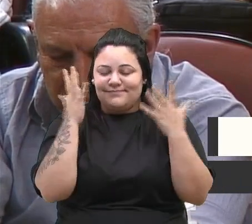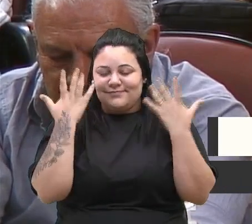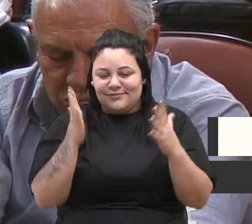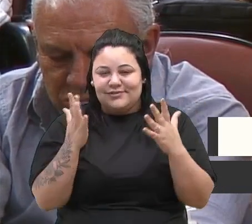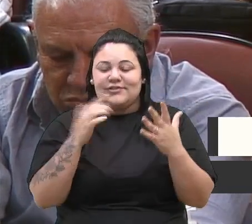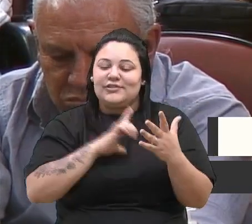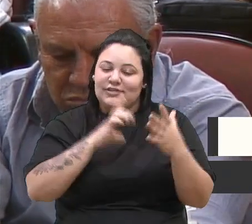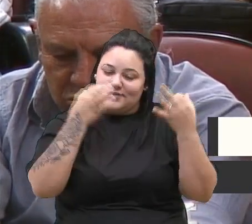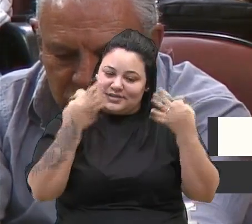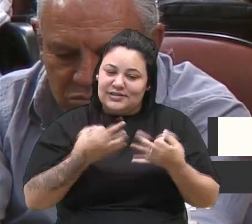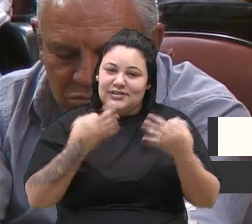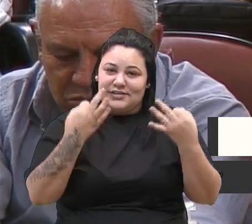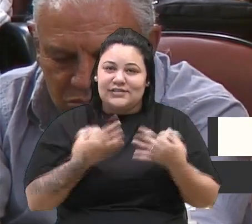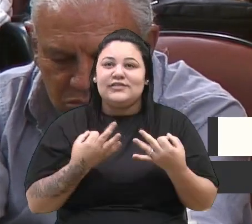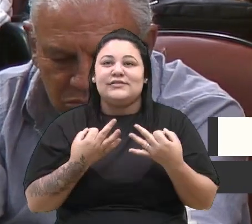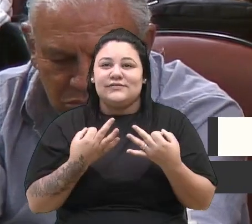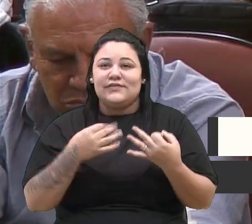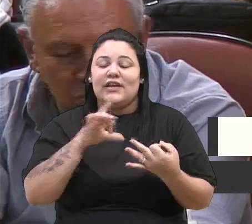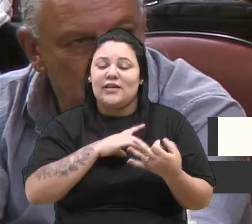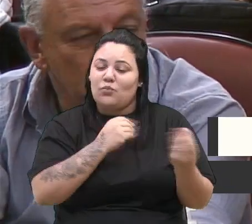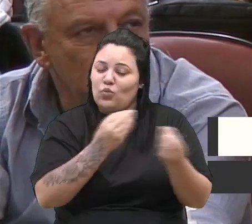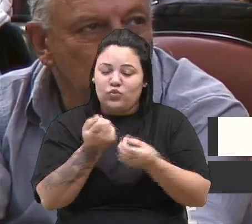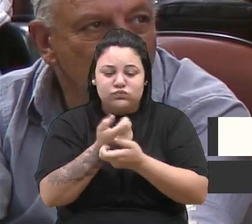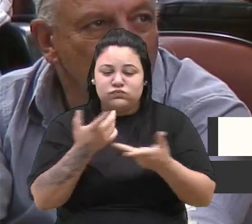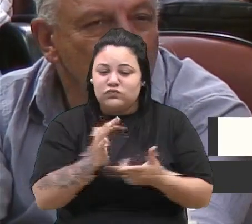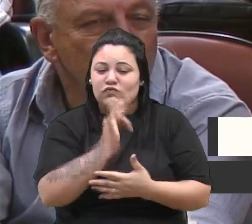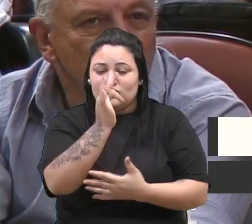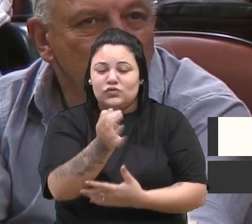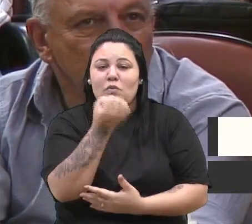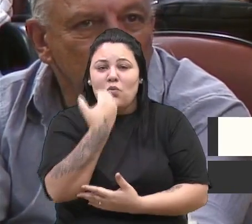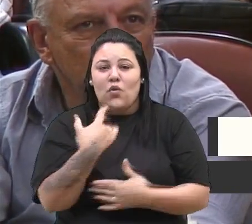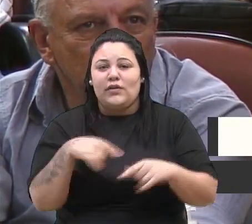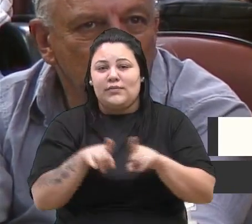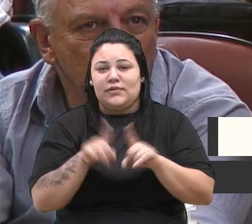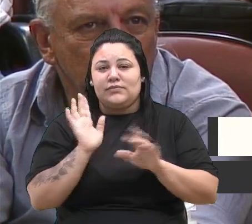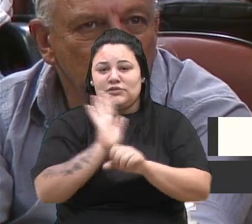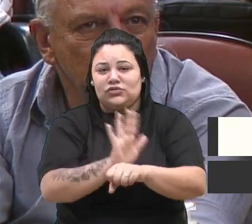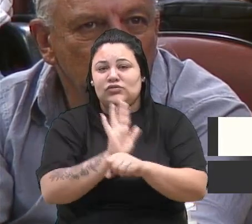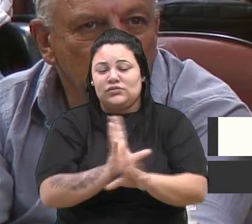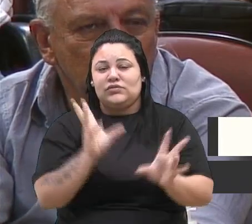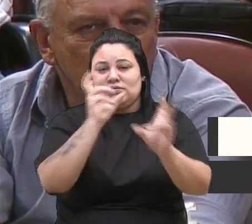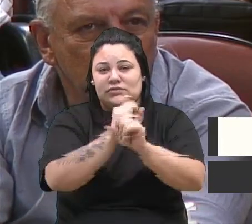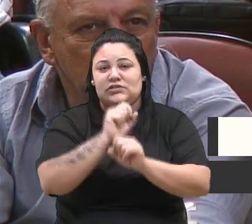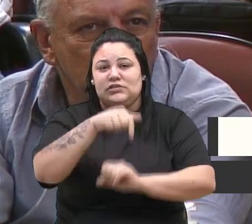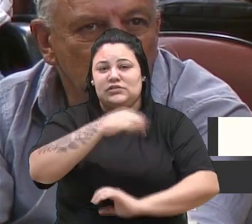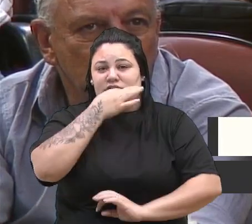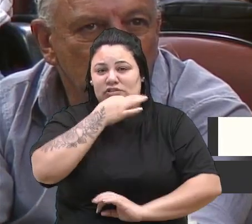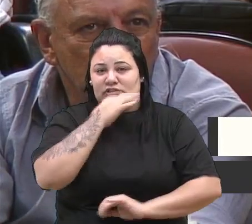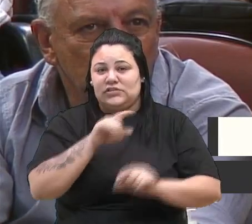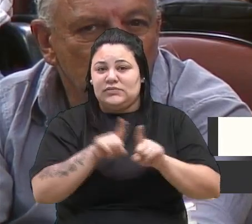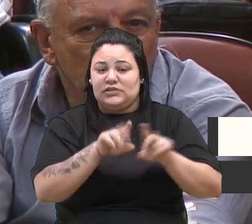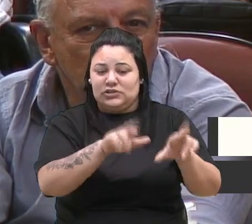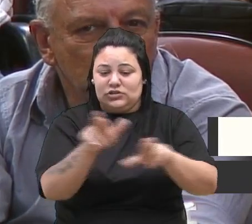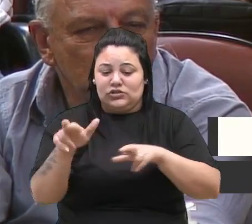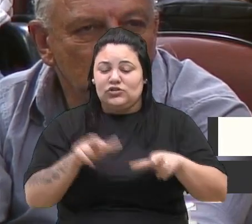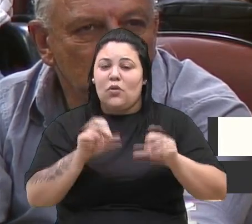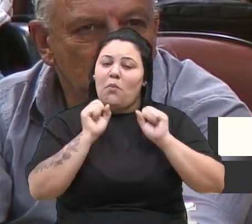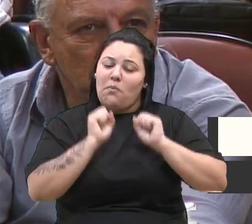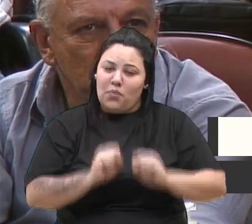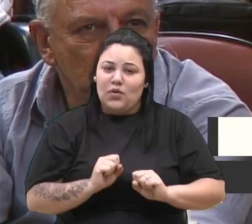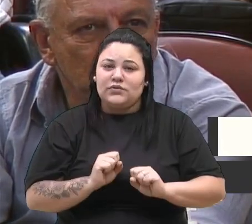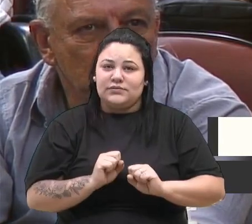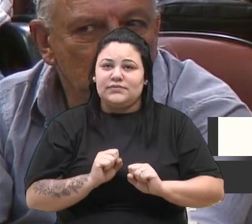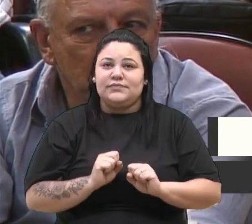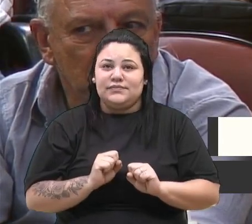certeza renderão muitos frutos aqui, né, para a causa animal em Caxias do Sul e que a região possa se espelhar nesse trabalho de